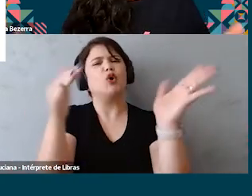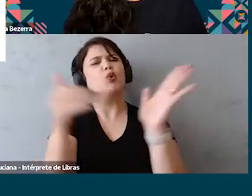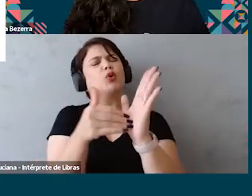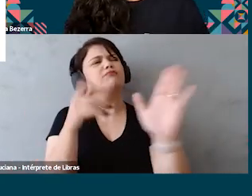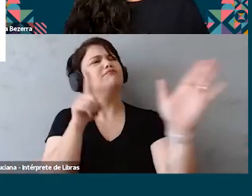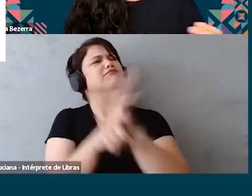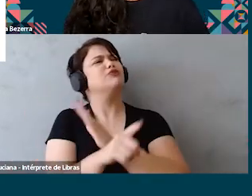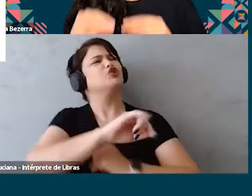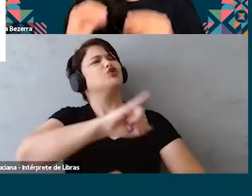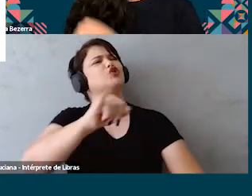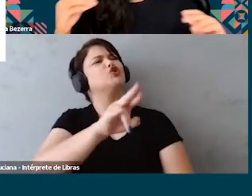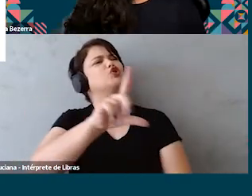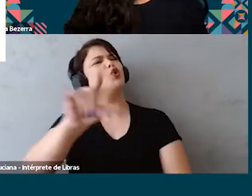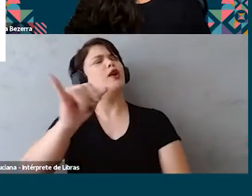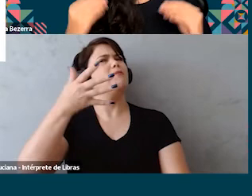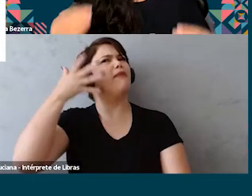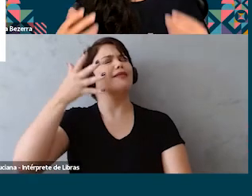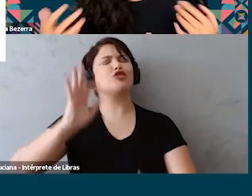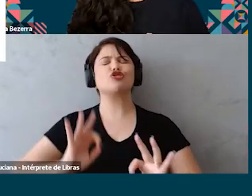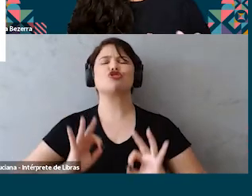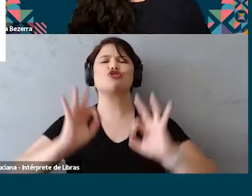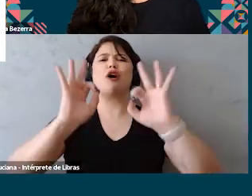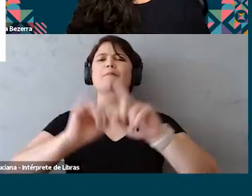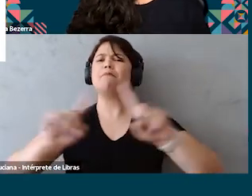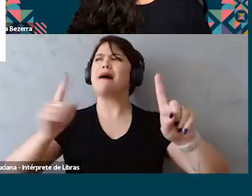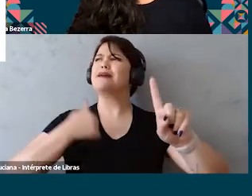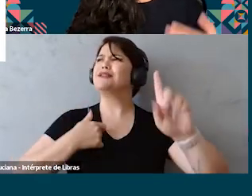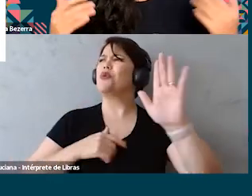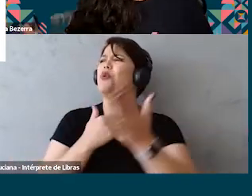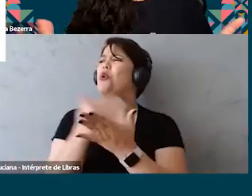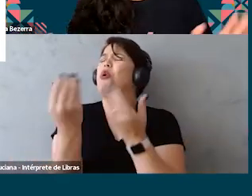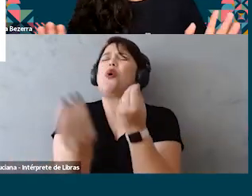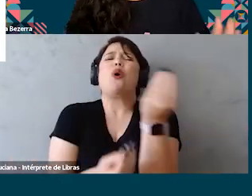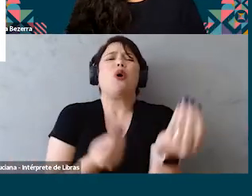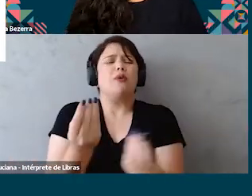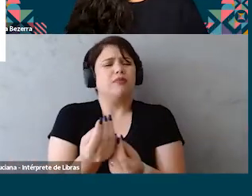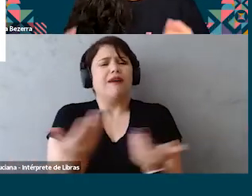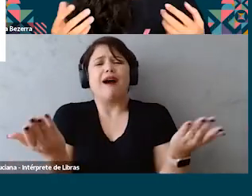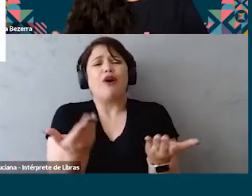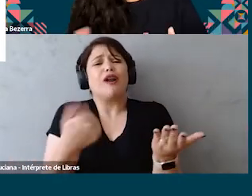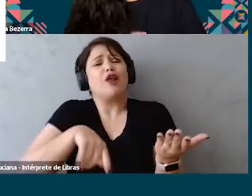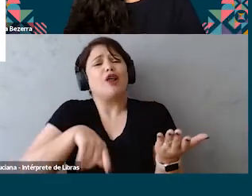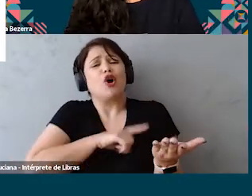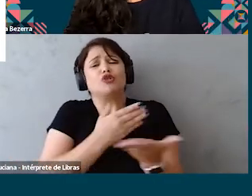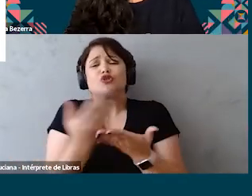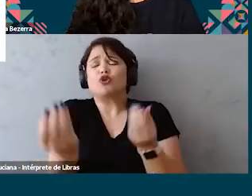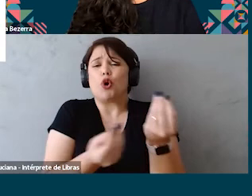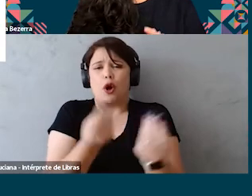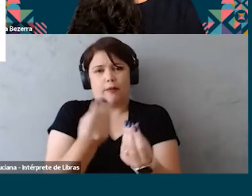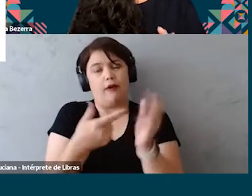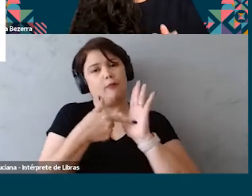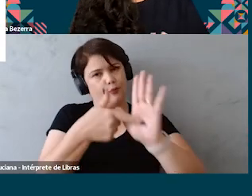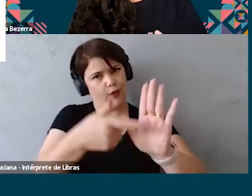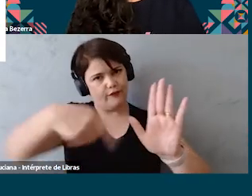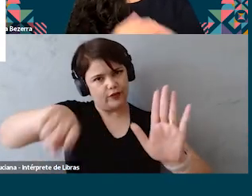Por último, você se pergunta, Júlia, palestra é top, mas eu não sei por onde começar. E agora, Júlia e Isabel? Então, trouxemos